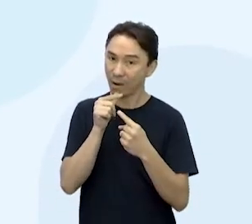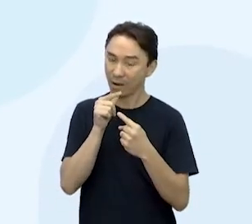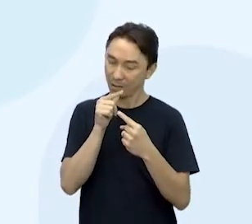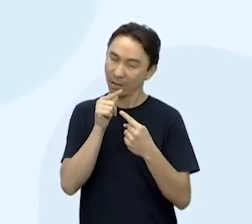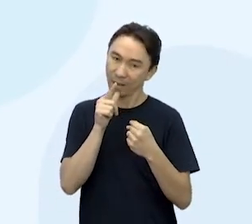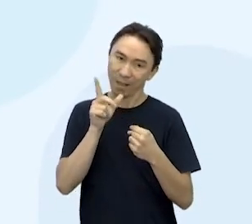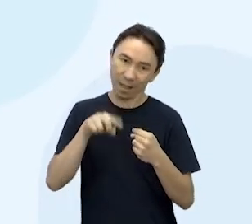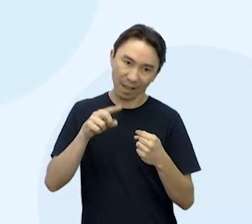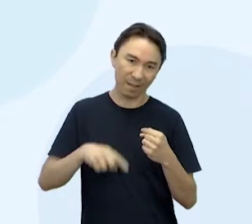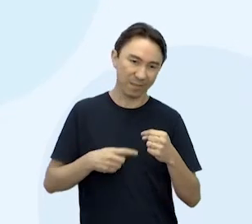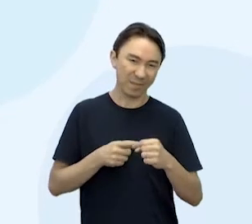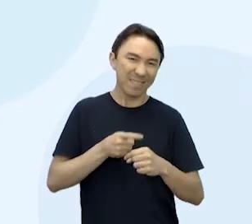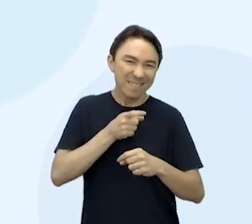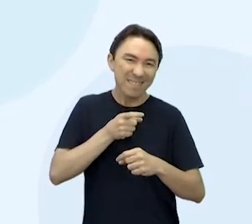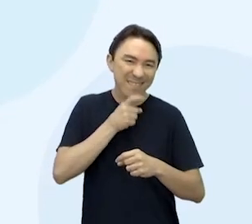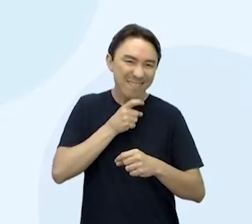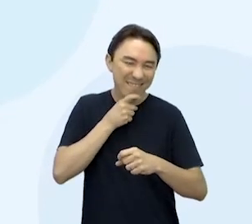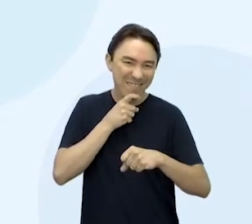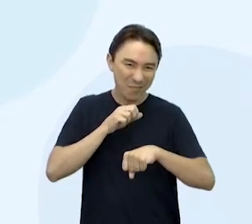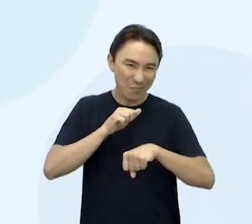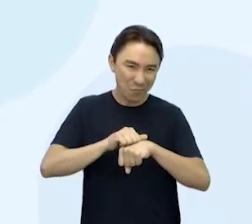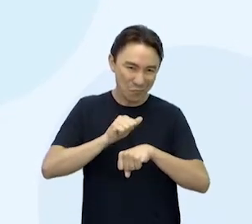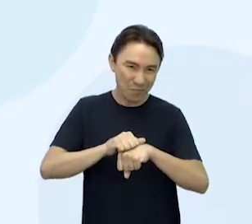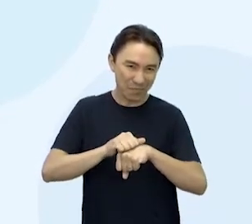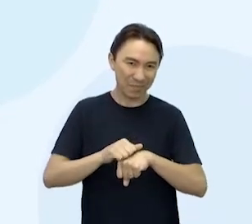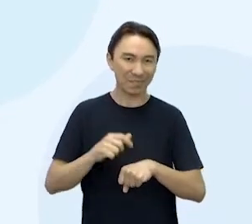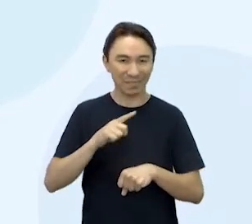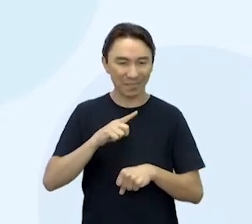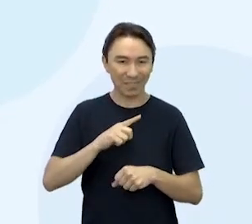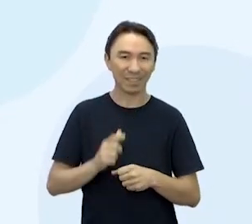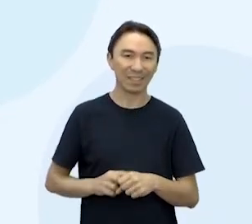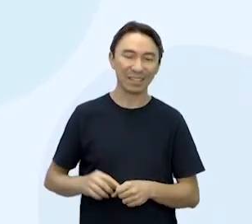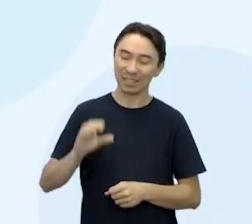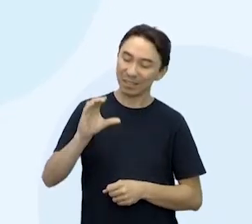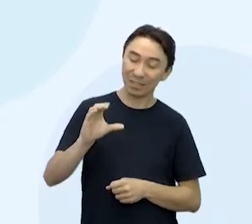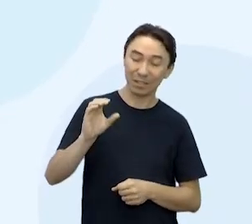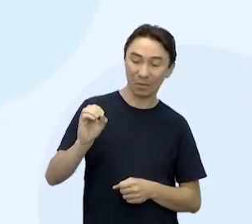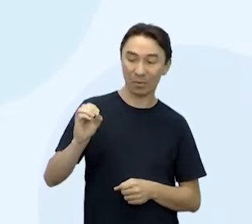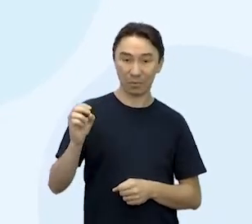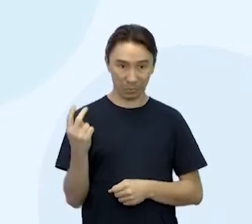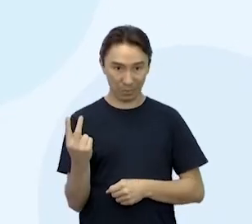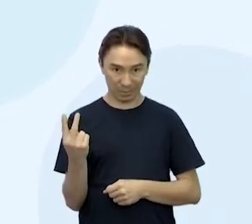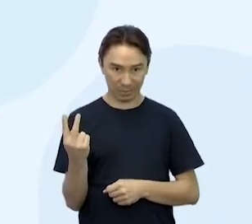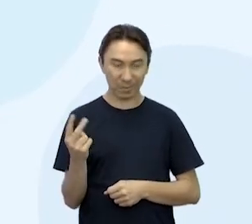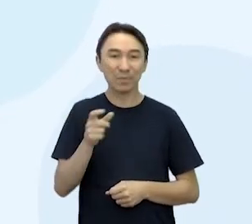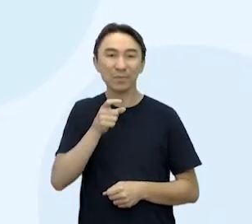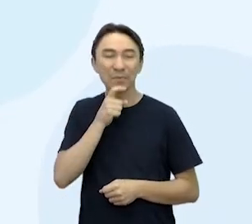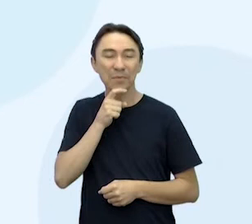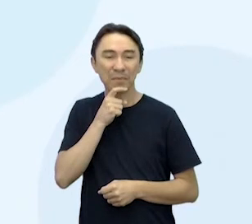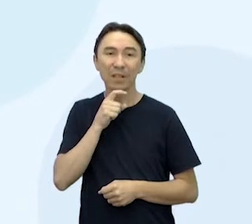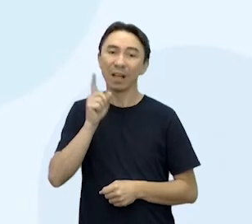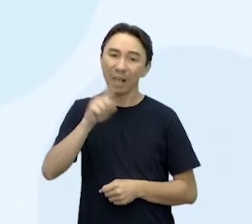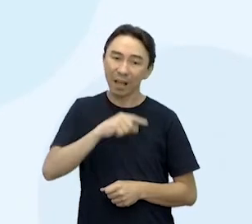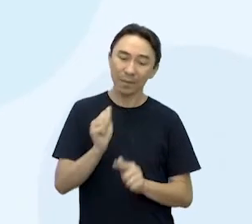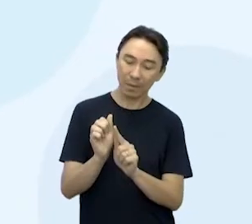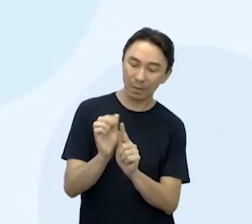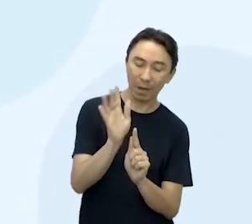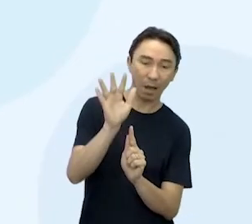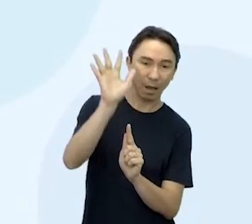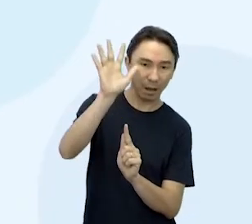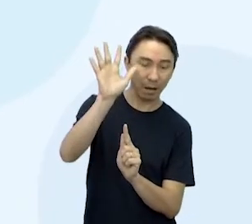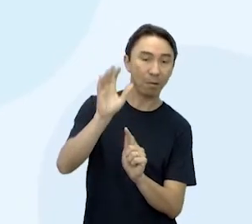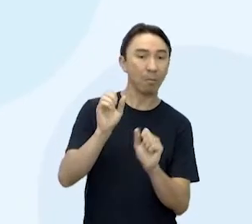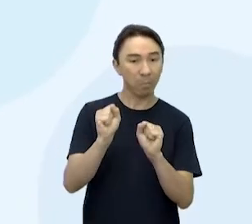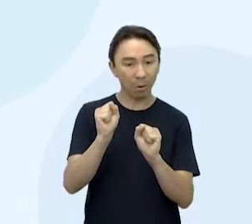de gelo, tá? E o gelo seco, que é o CO2, é o dióxido de carbono, ele é um gás que pode também